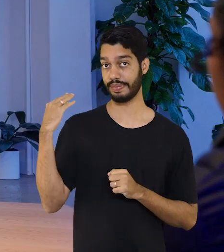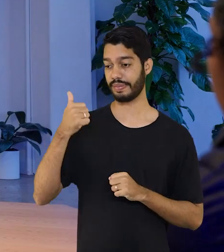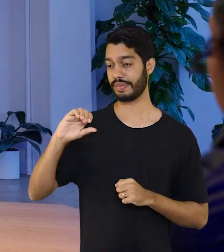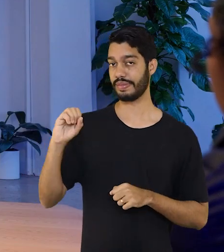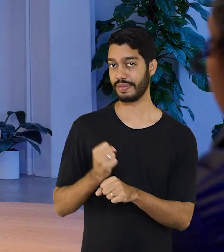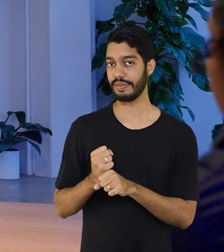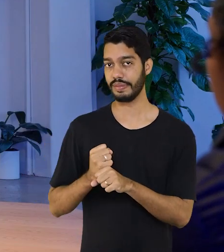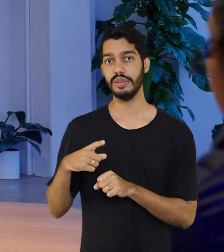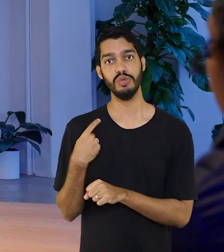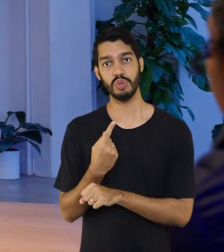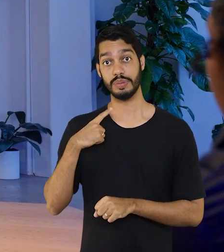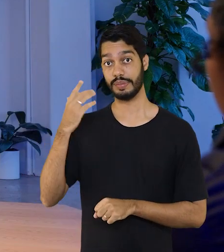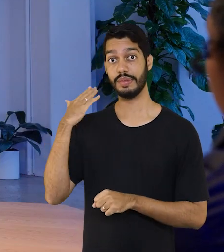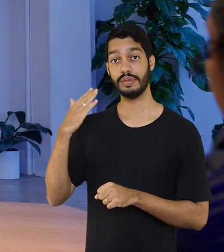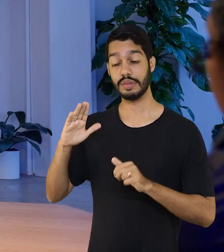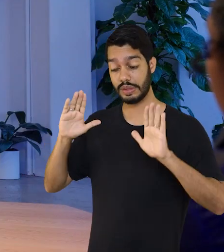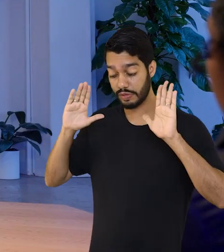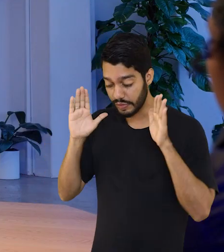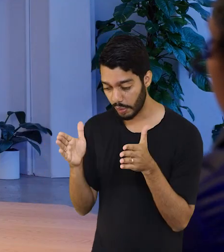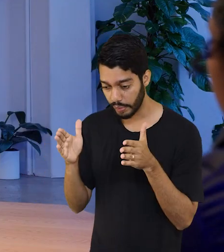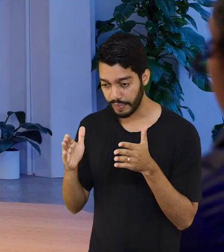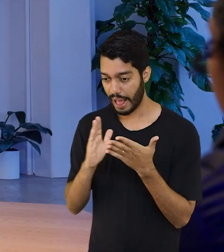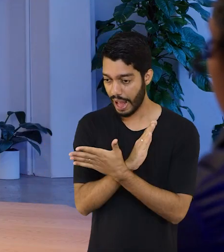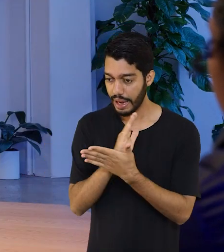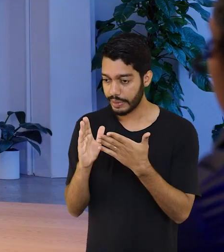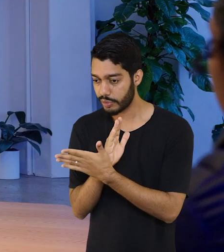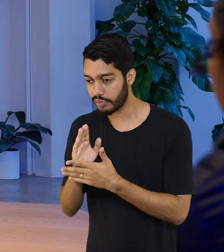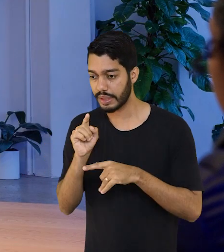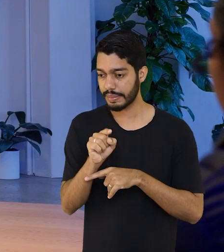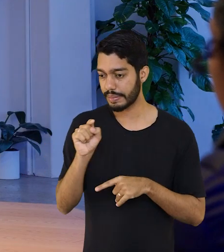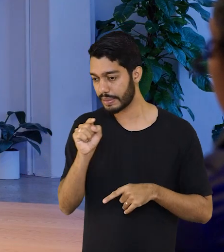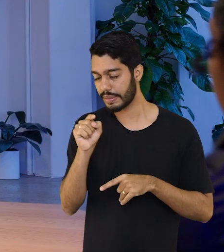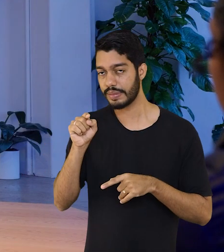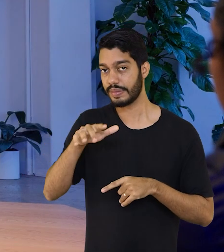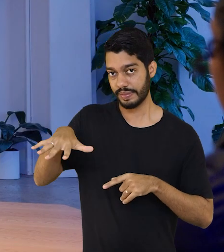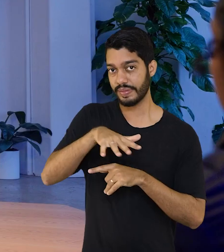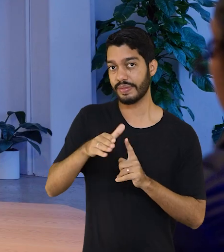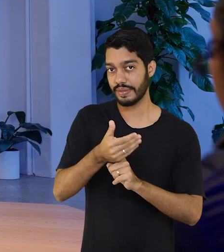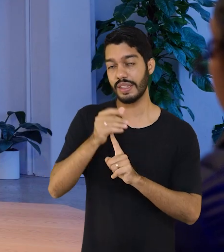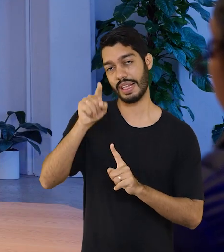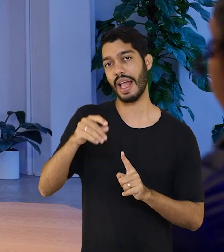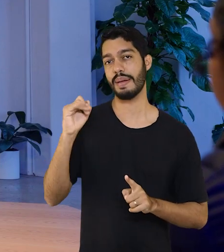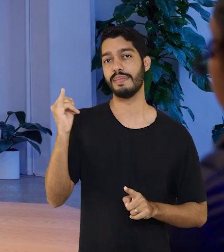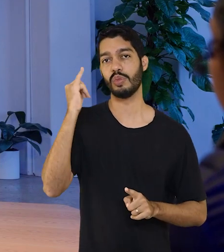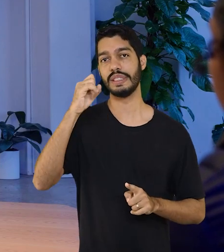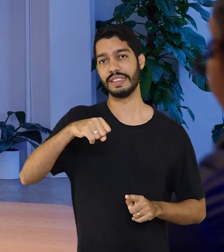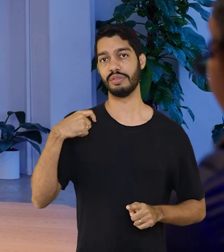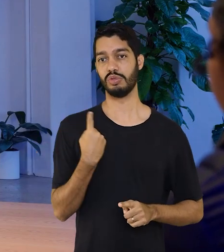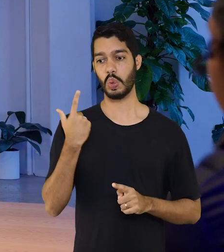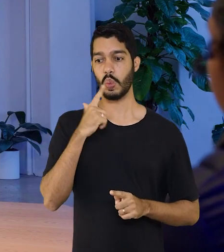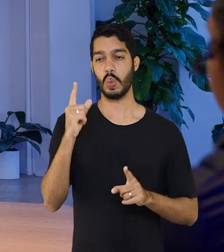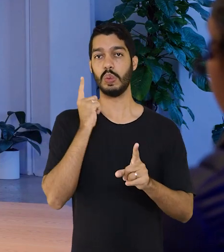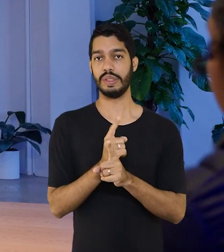atrás, a gente focou em alguns aspectos da tecnologia que foram muito importantes